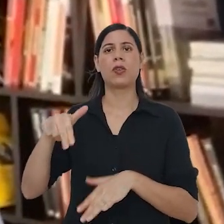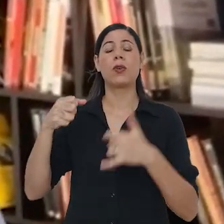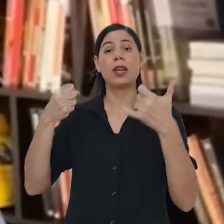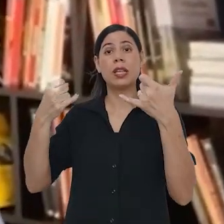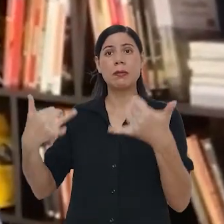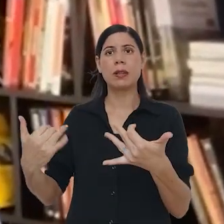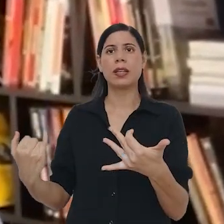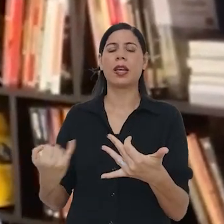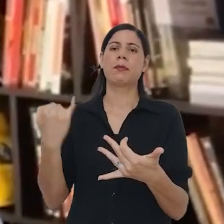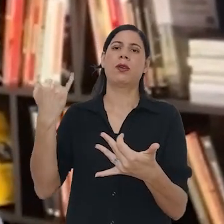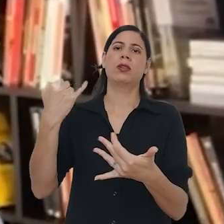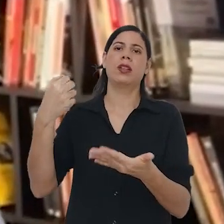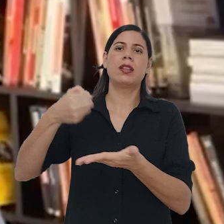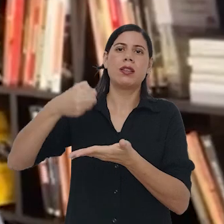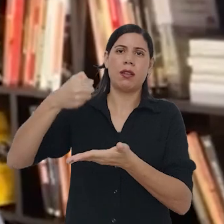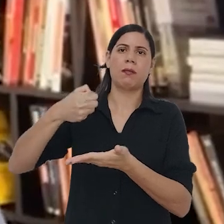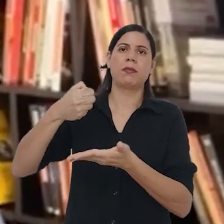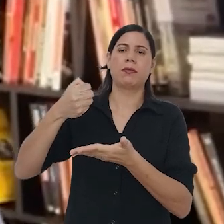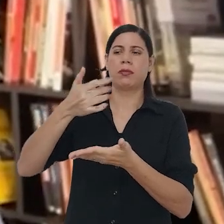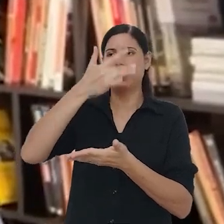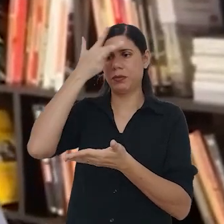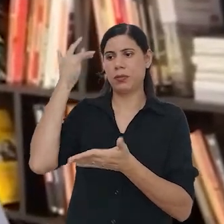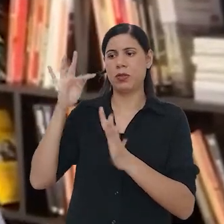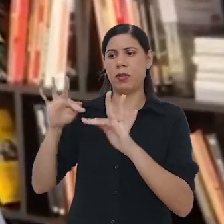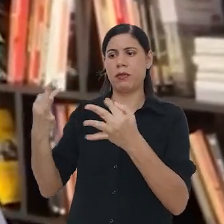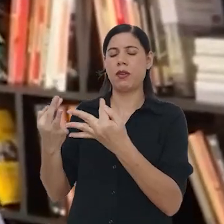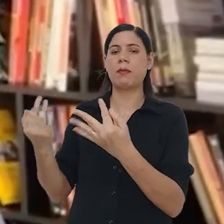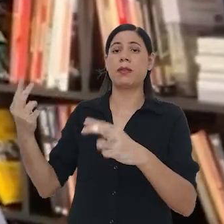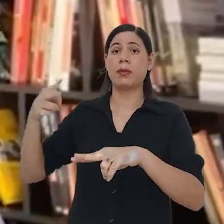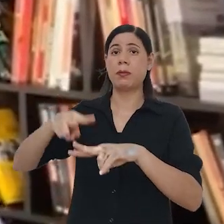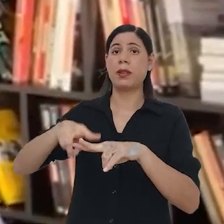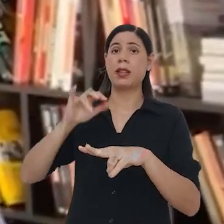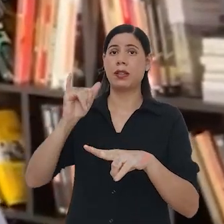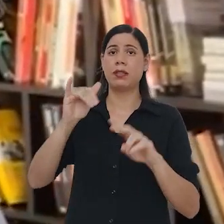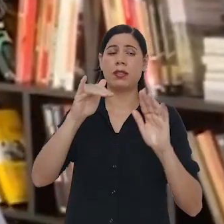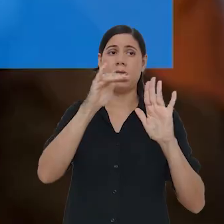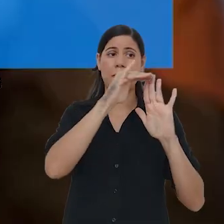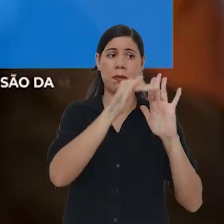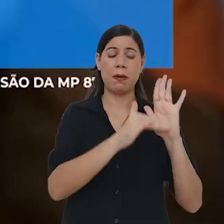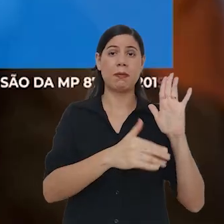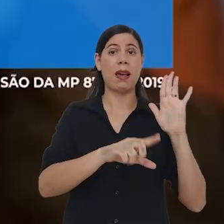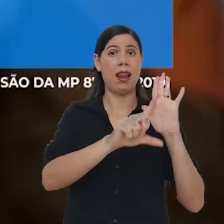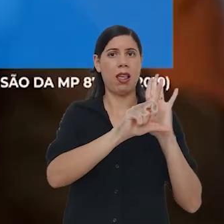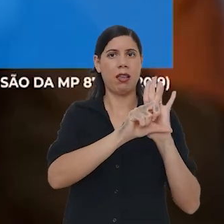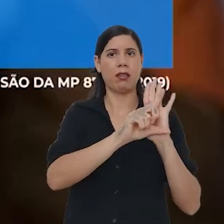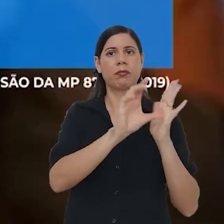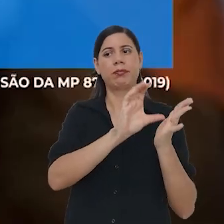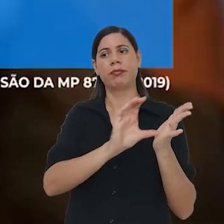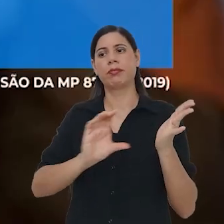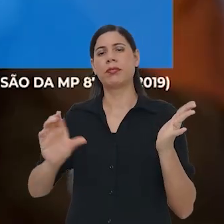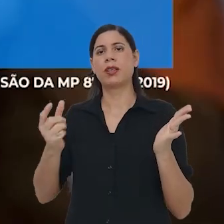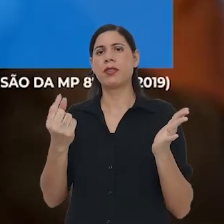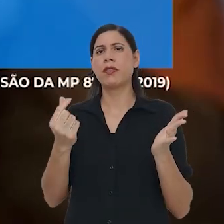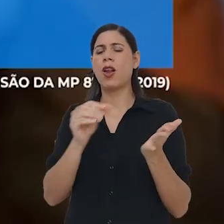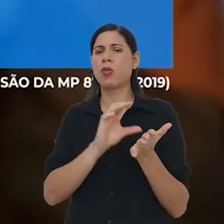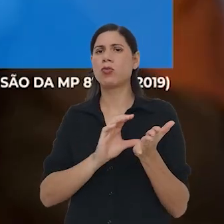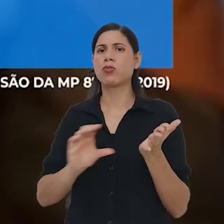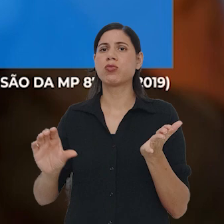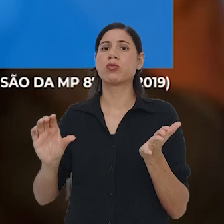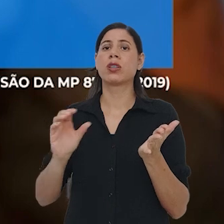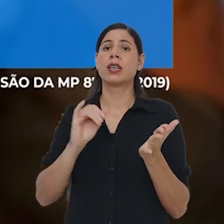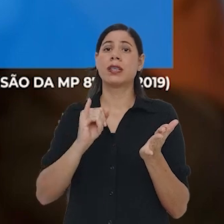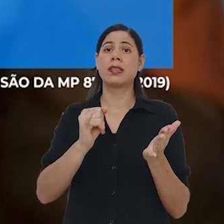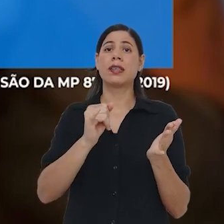auxílio reclusão para as famílias do preso que atender às exigências legais. O auxílio reclusão é pago aos familiares que